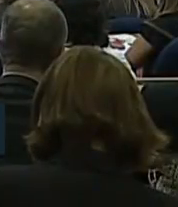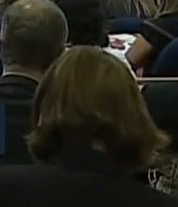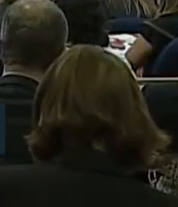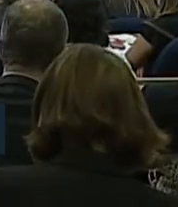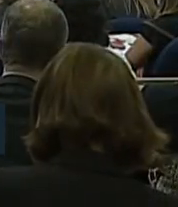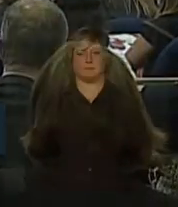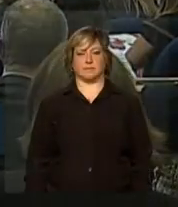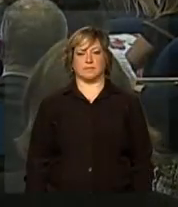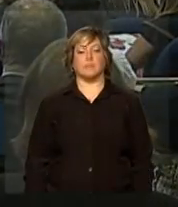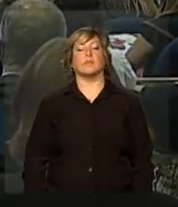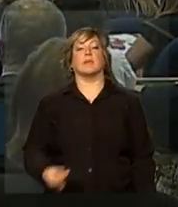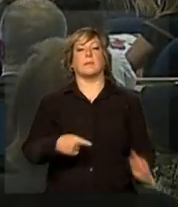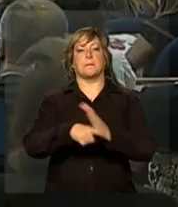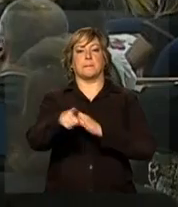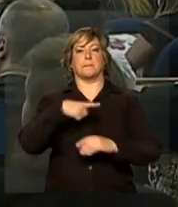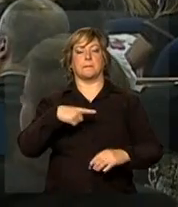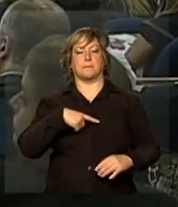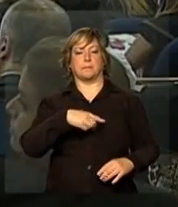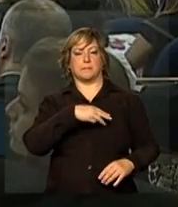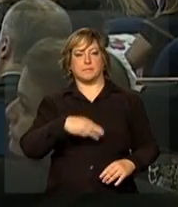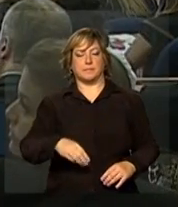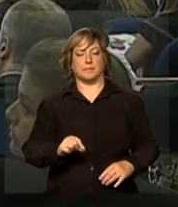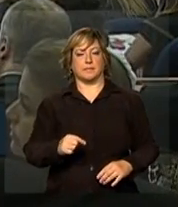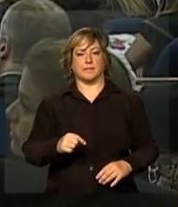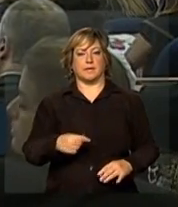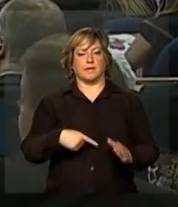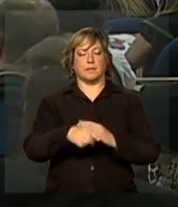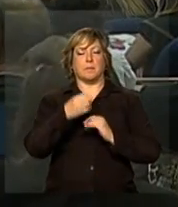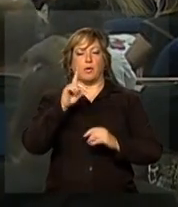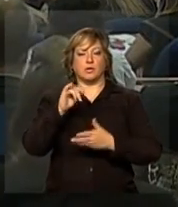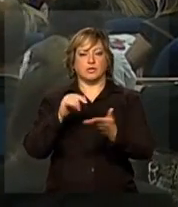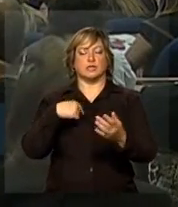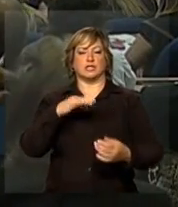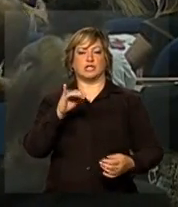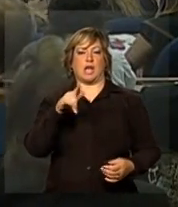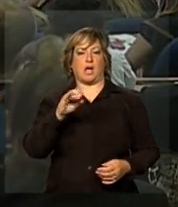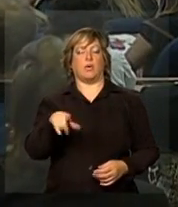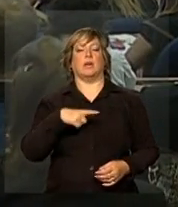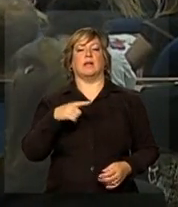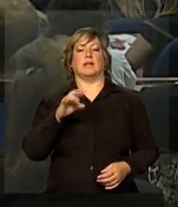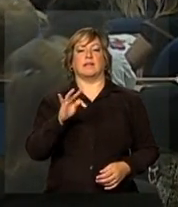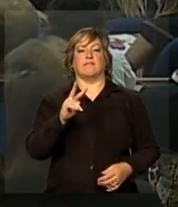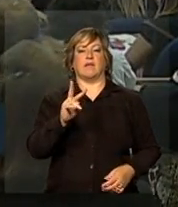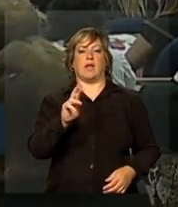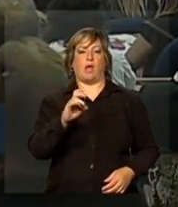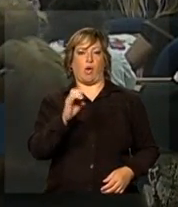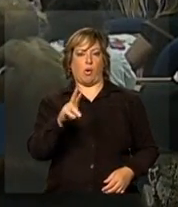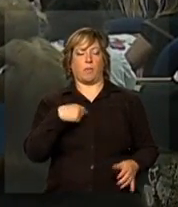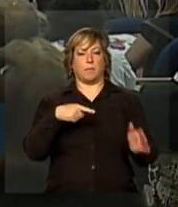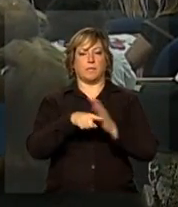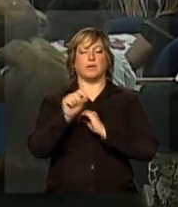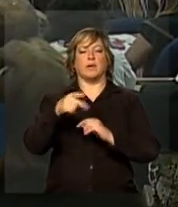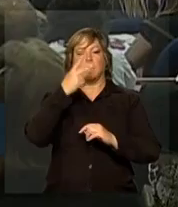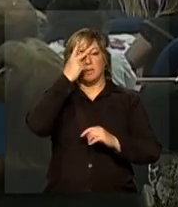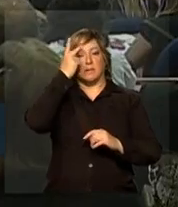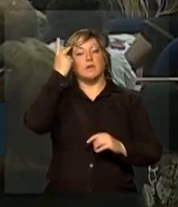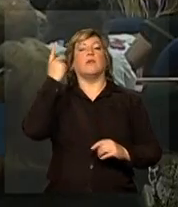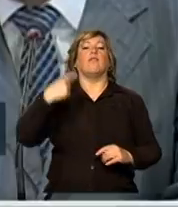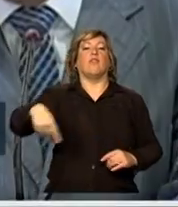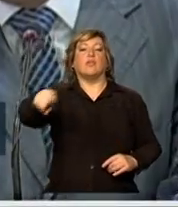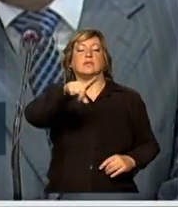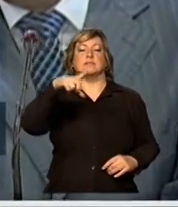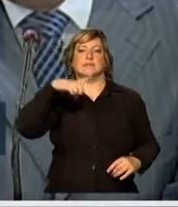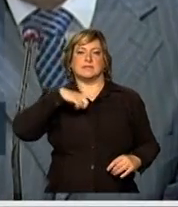Ministro Padilha, bom dia. Tiago, TV Record News. Vocês estão lançando mais uma campanha. O secretário de Saúde,